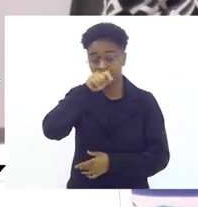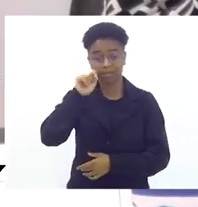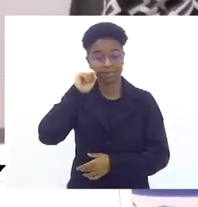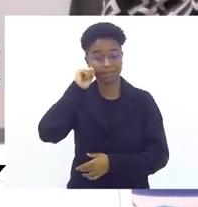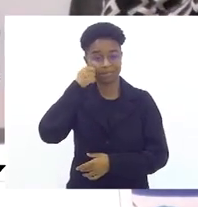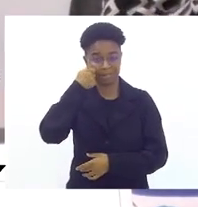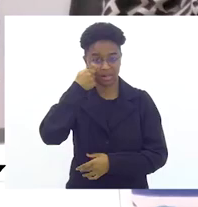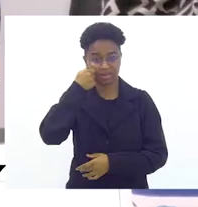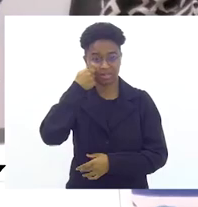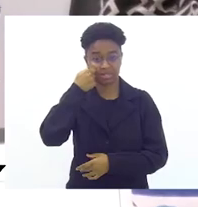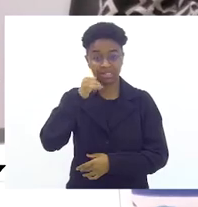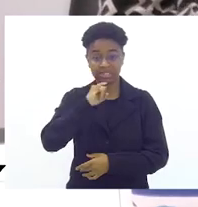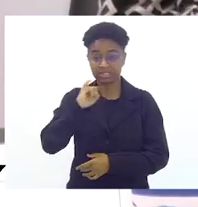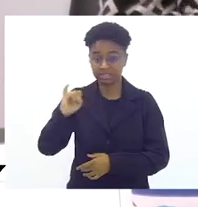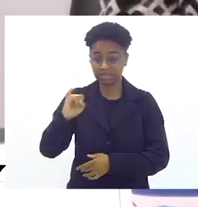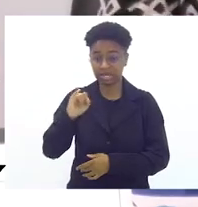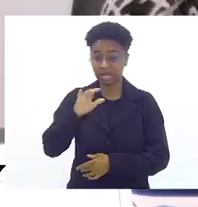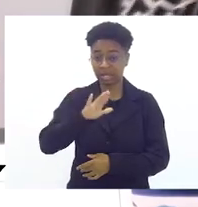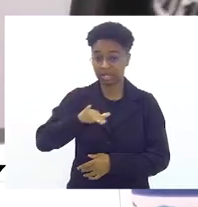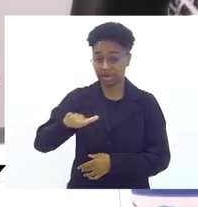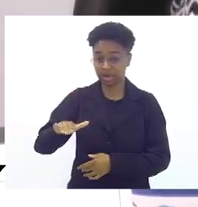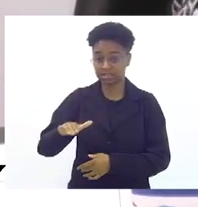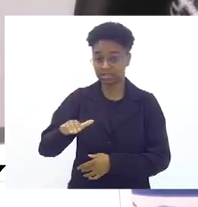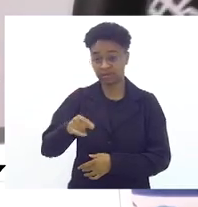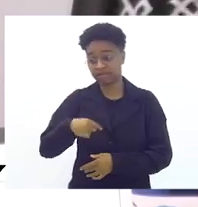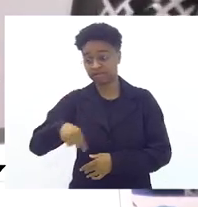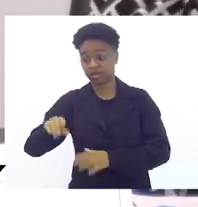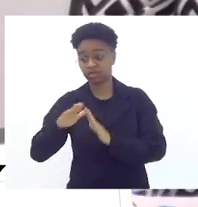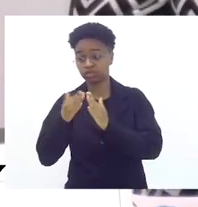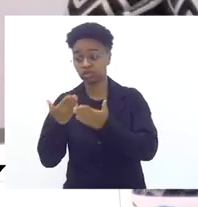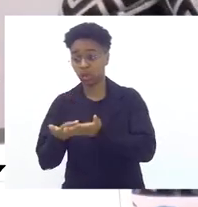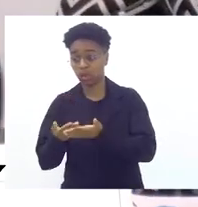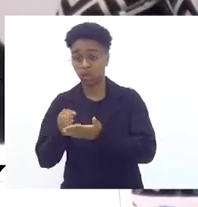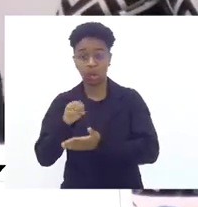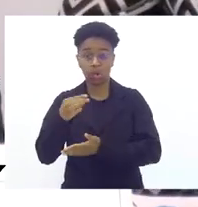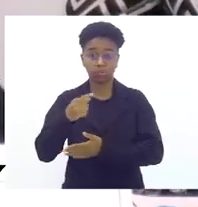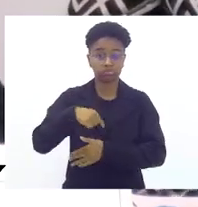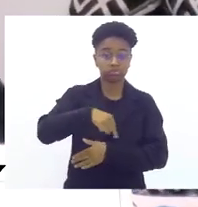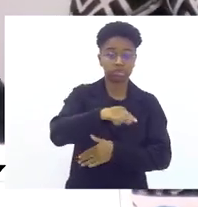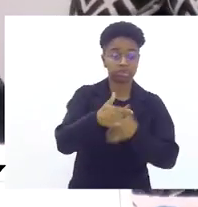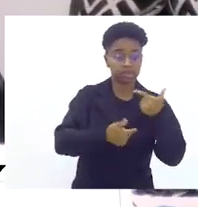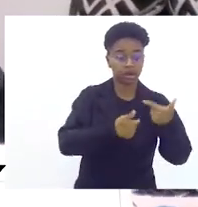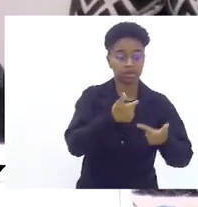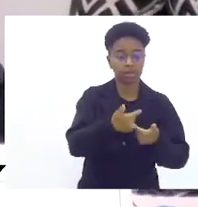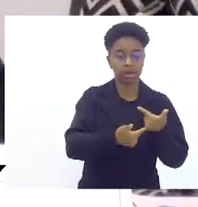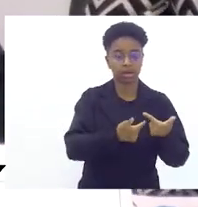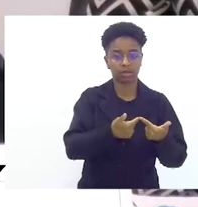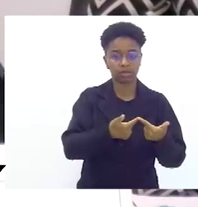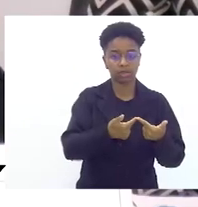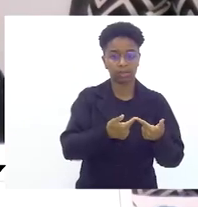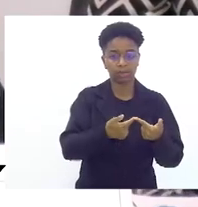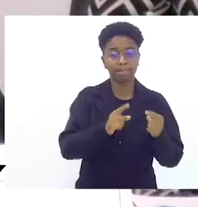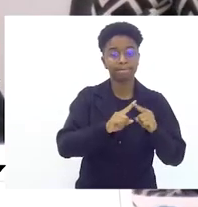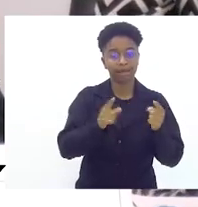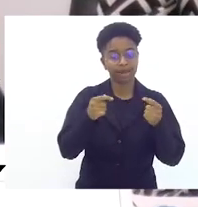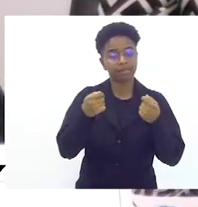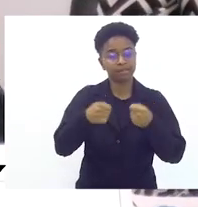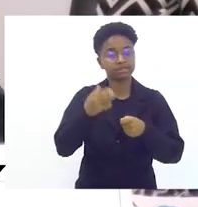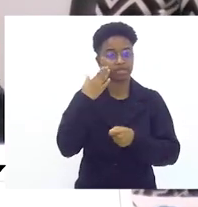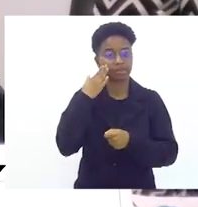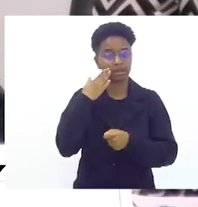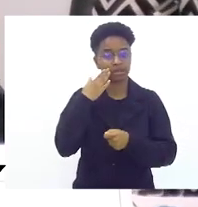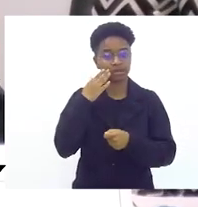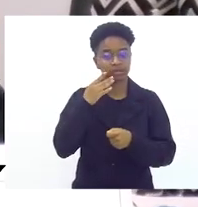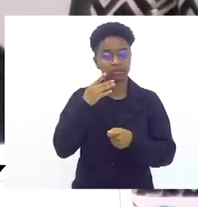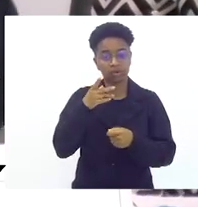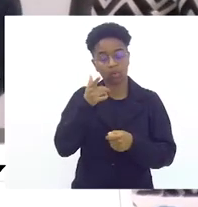ao deixar os seus filhos ora indo para a escola ora indo para o trabalho saiba que eles vão regressar